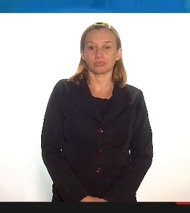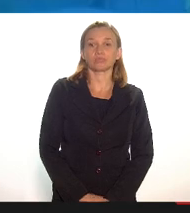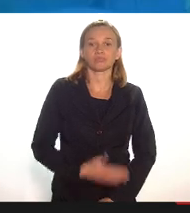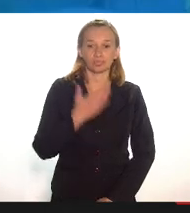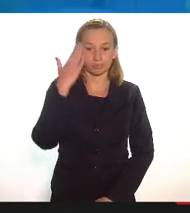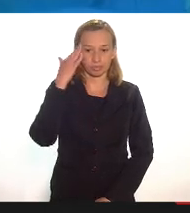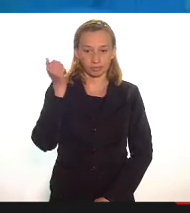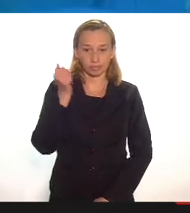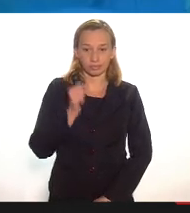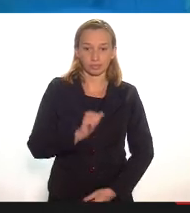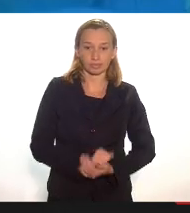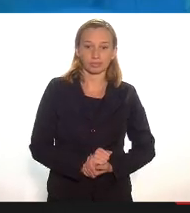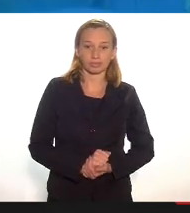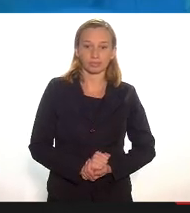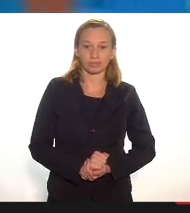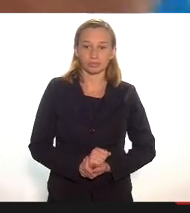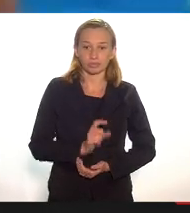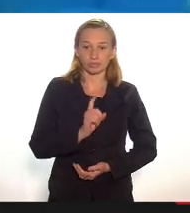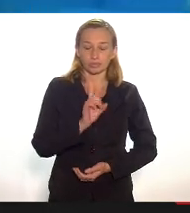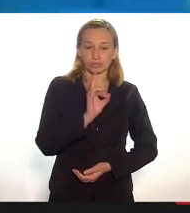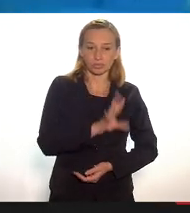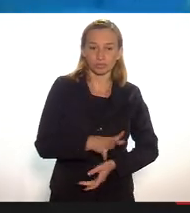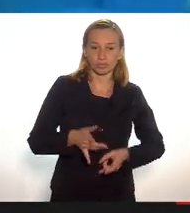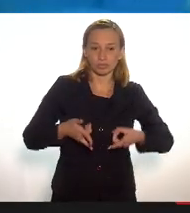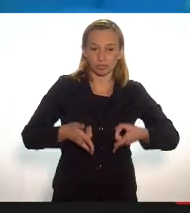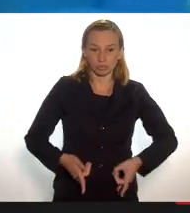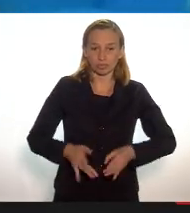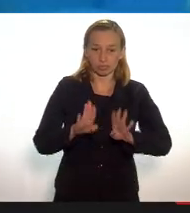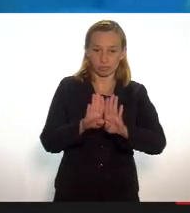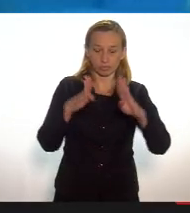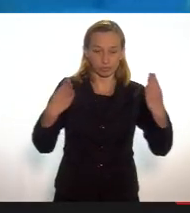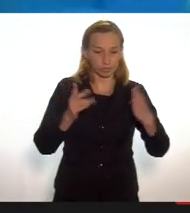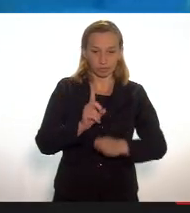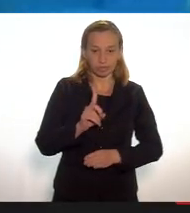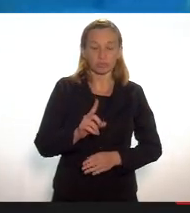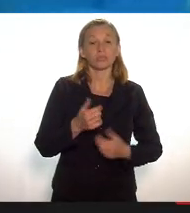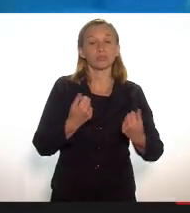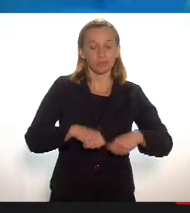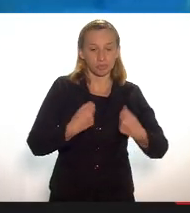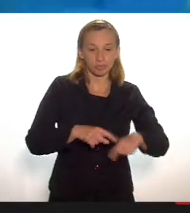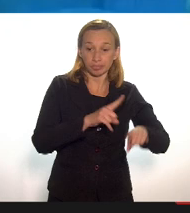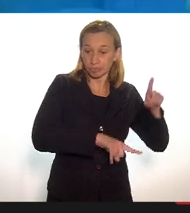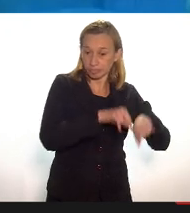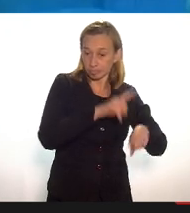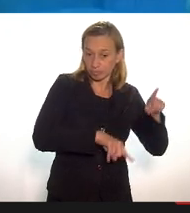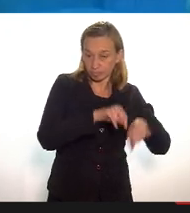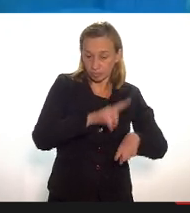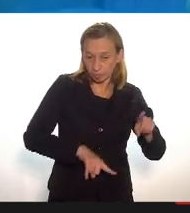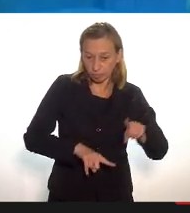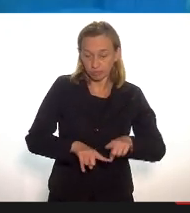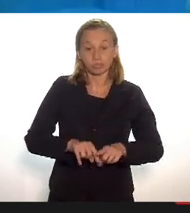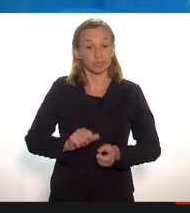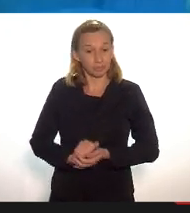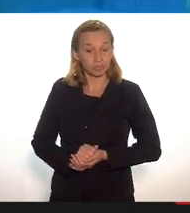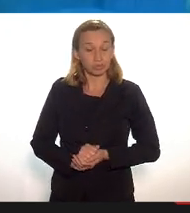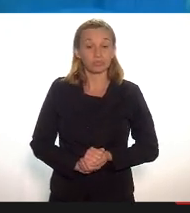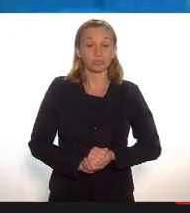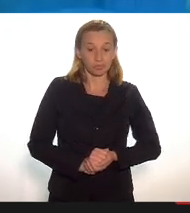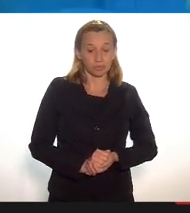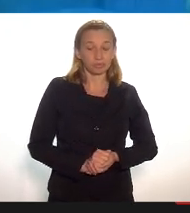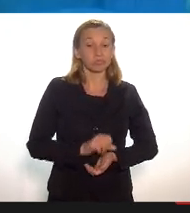abrir leito não é somente botar uma cama, não é somente como é um hotel. O leito precisa disso e de recursos humanos e de recursos